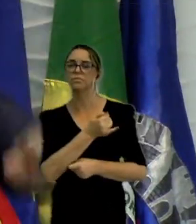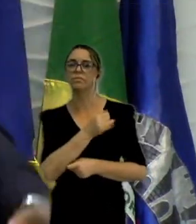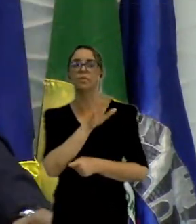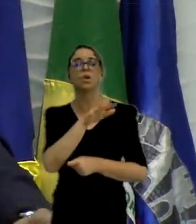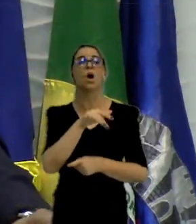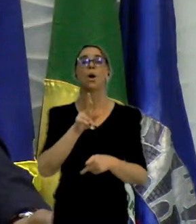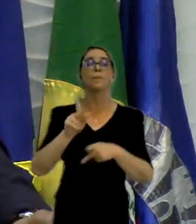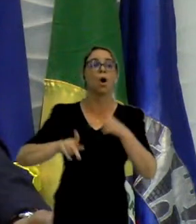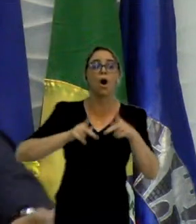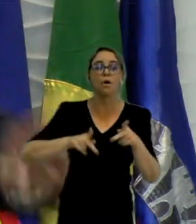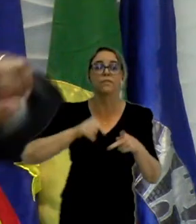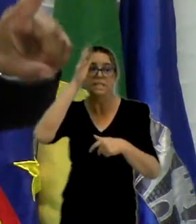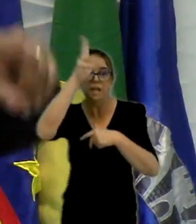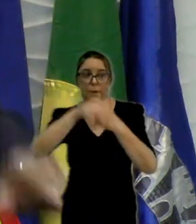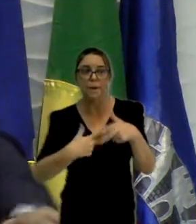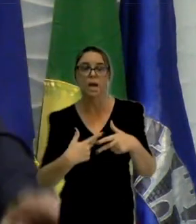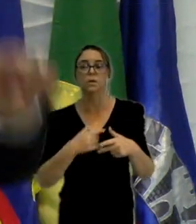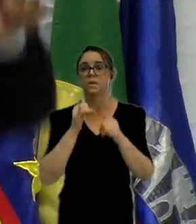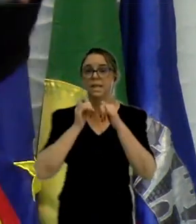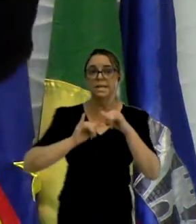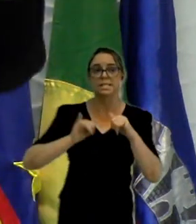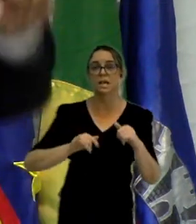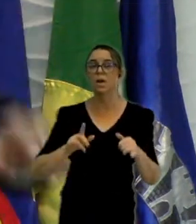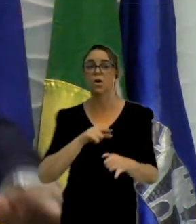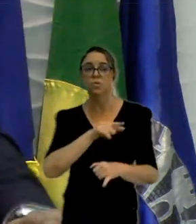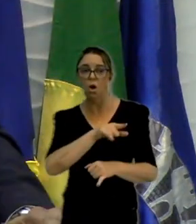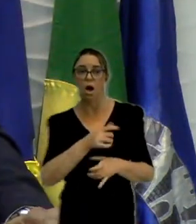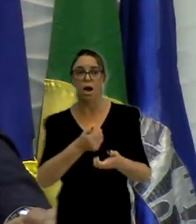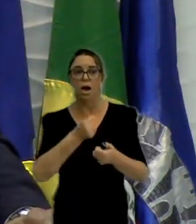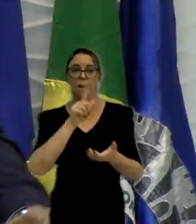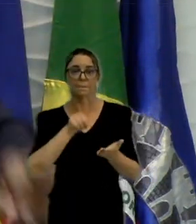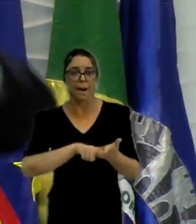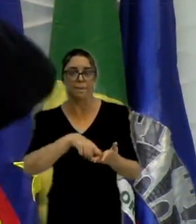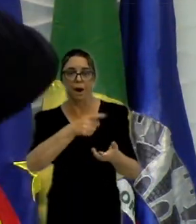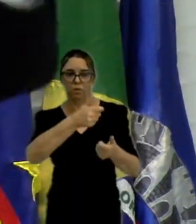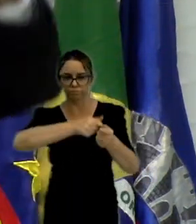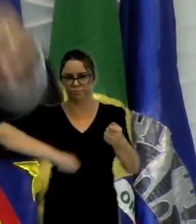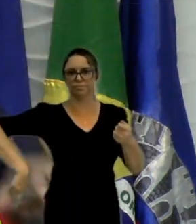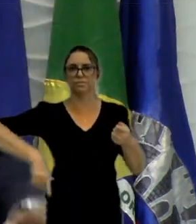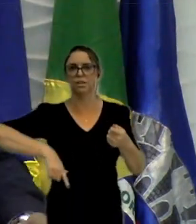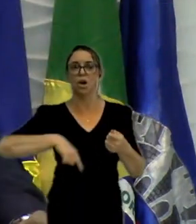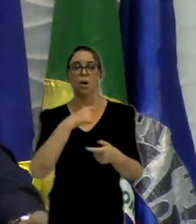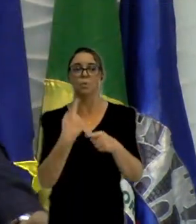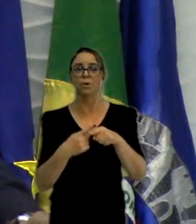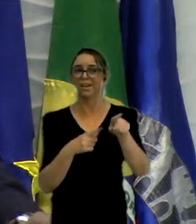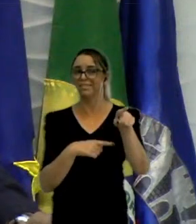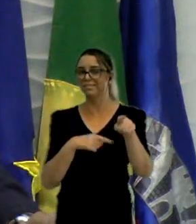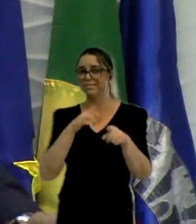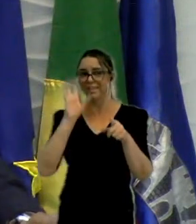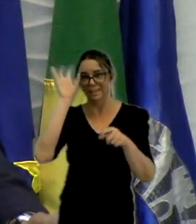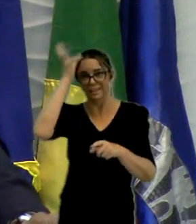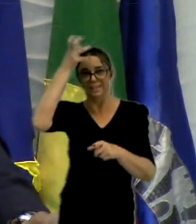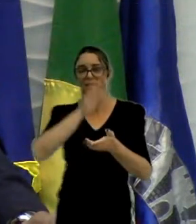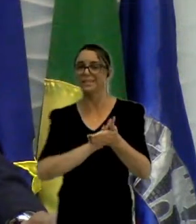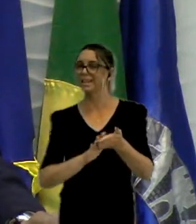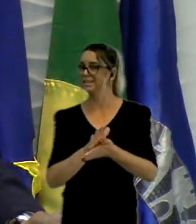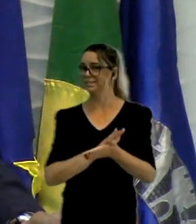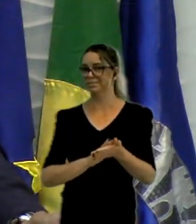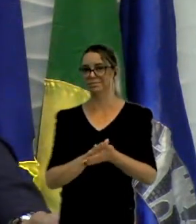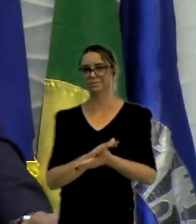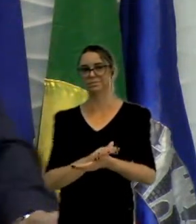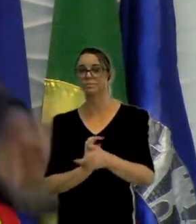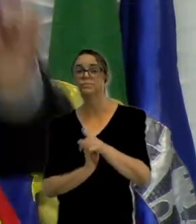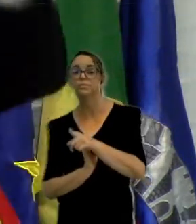povo lá de São Bento, diz que quando a gente sair daqui o senhor vai rasgar o papel, porque vocês não resolvem nada. E vocês, quando